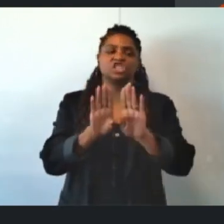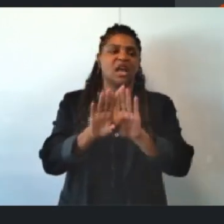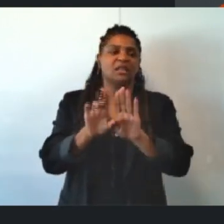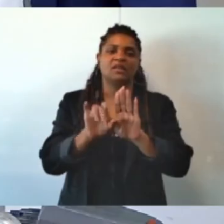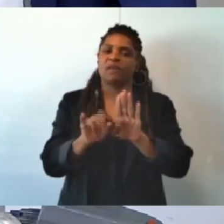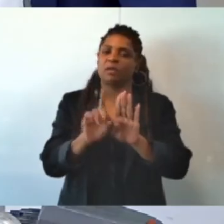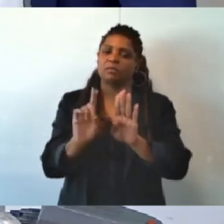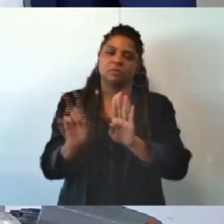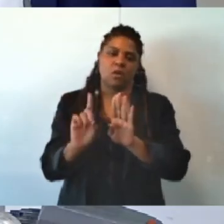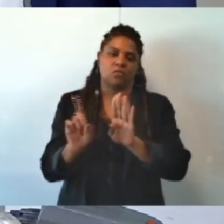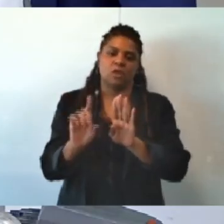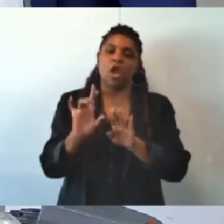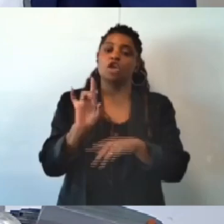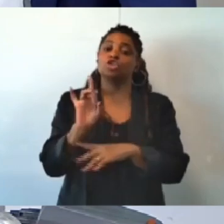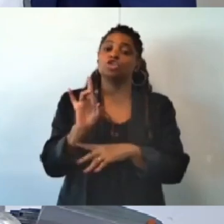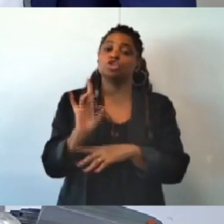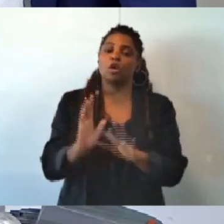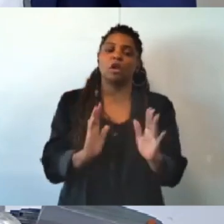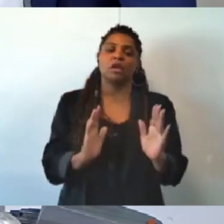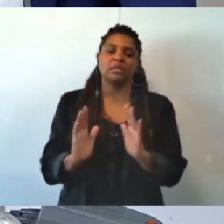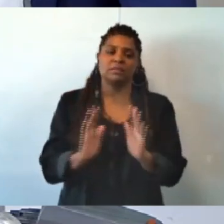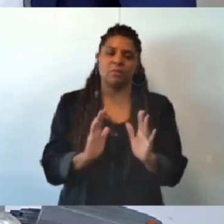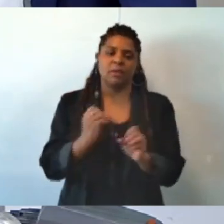Eu já ia te perguntar se tinha,